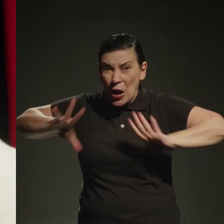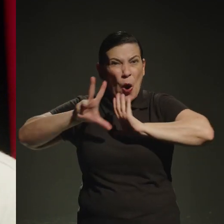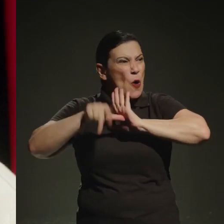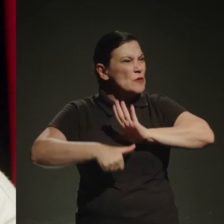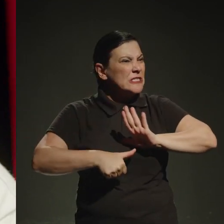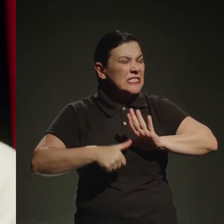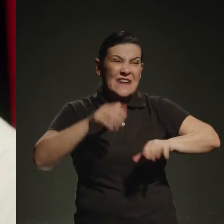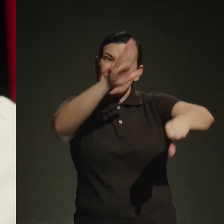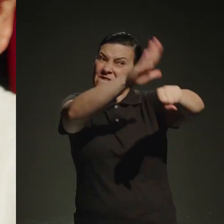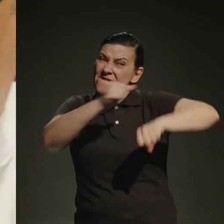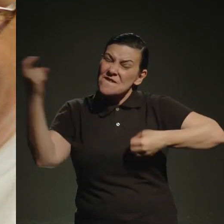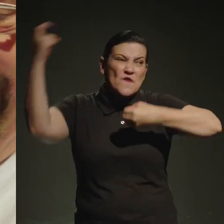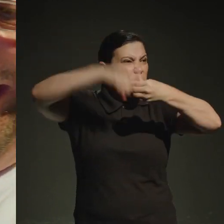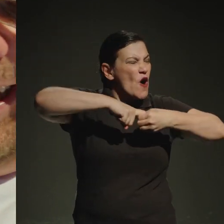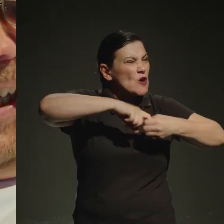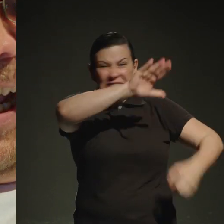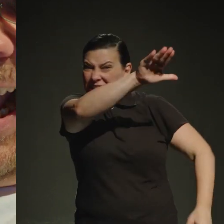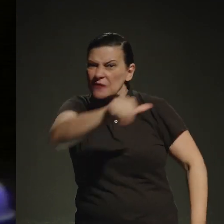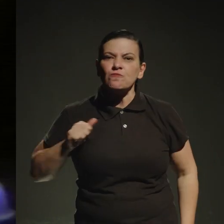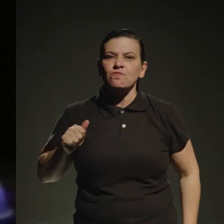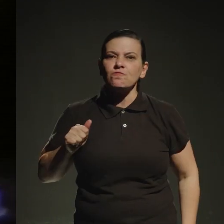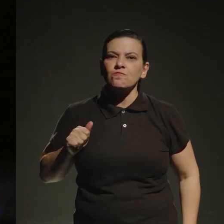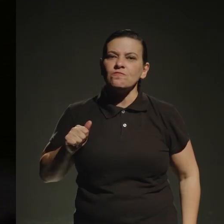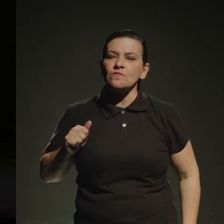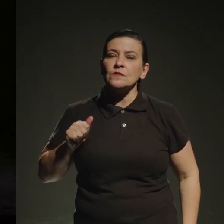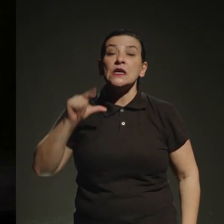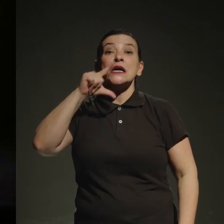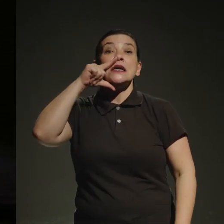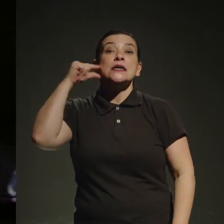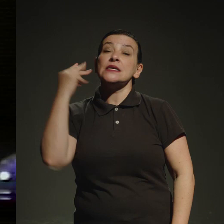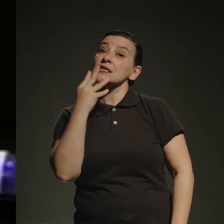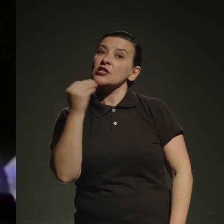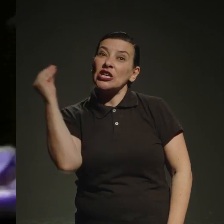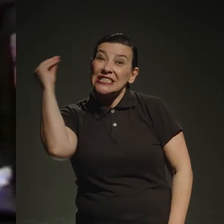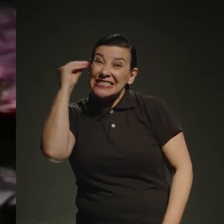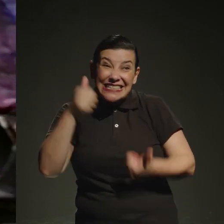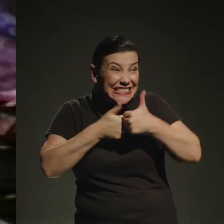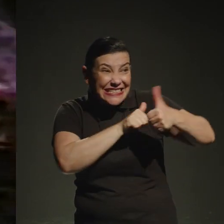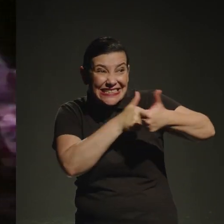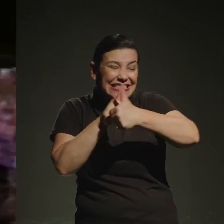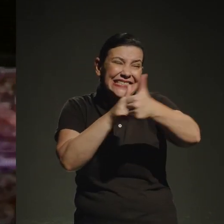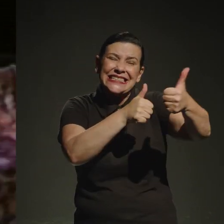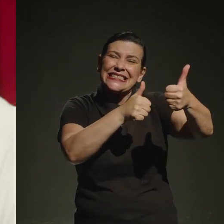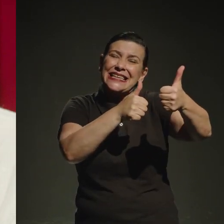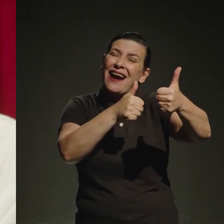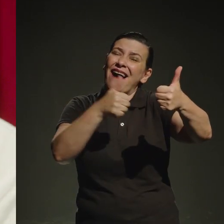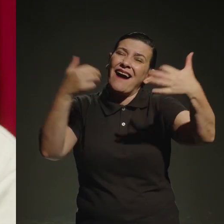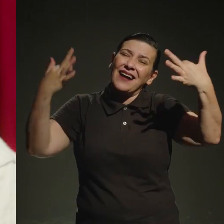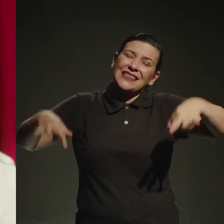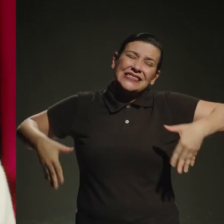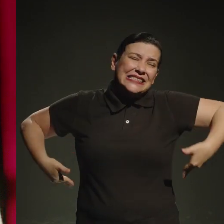chega! Quixote tenta correr atrás do moço, mas os rins lhe doem. Ai, latejam-se